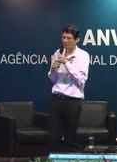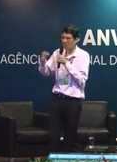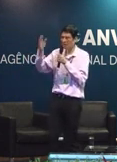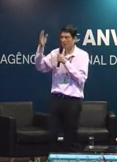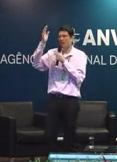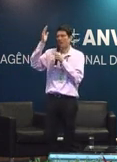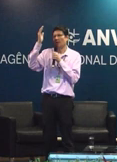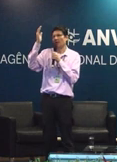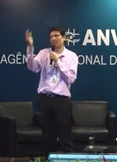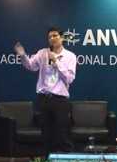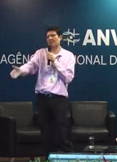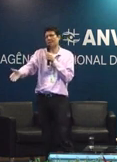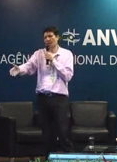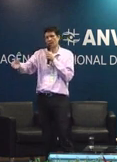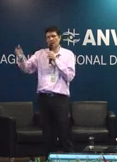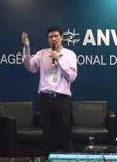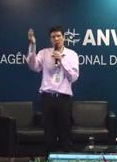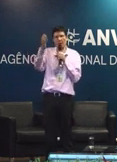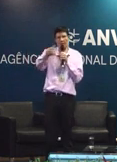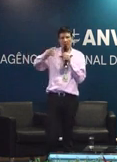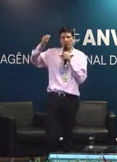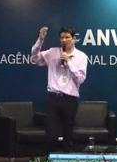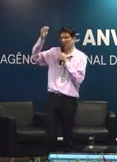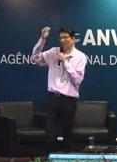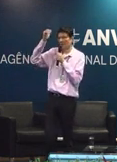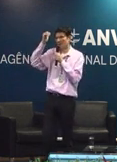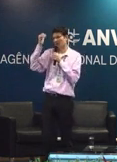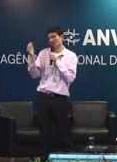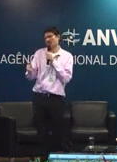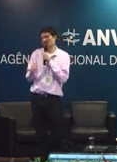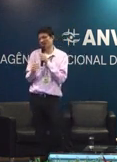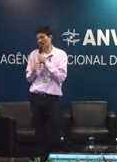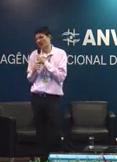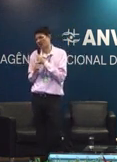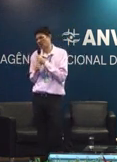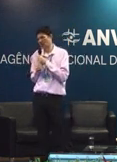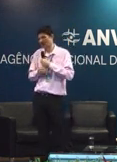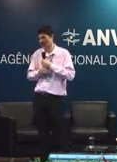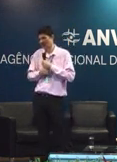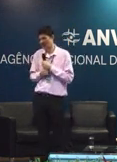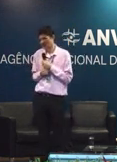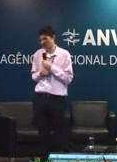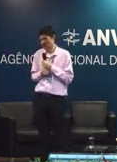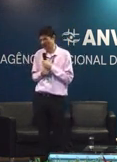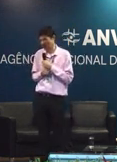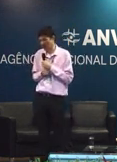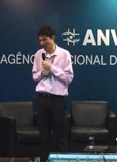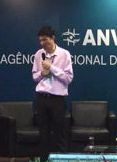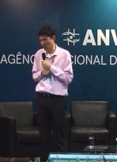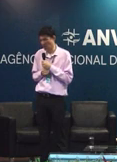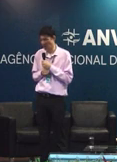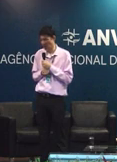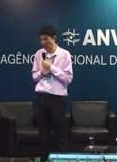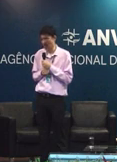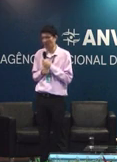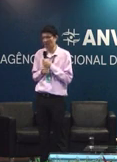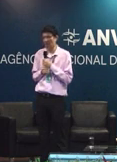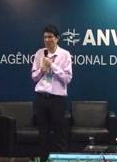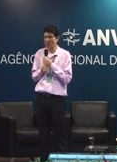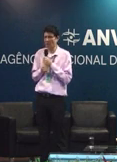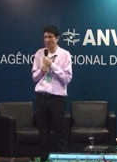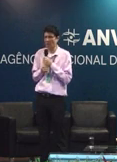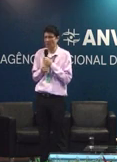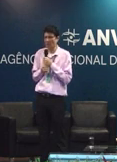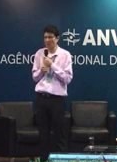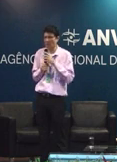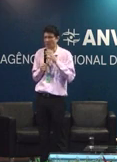eventos, a Cecília, ao Éder, que foram 10. Mais uma vez, sem a minha equipe, eu não